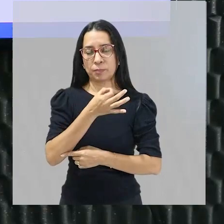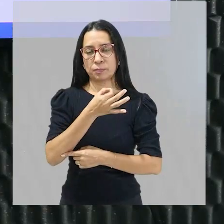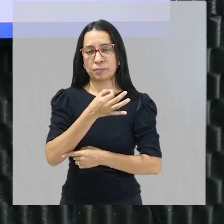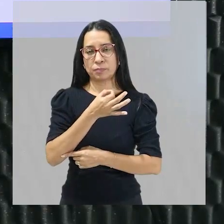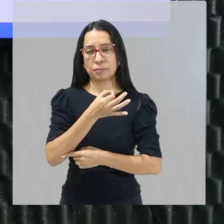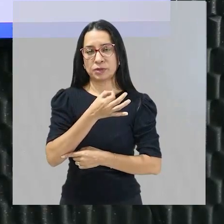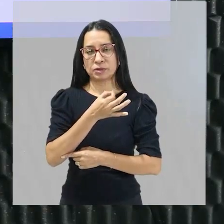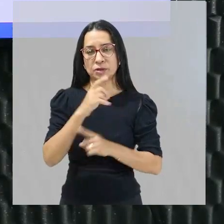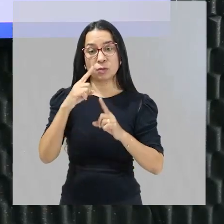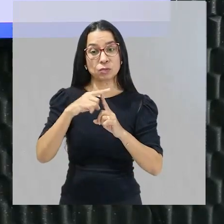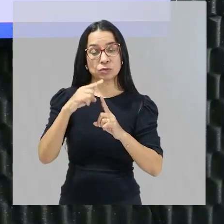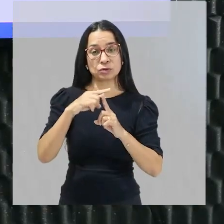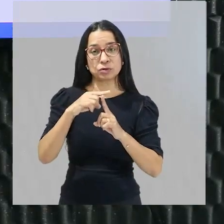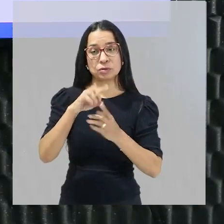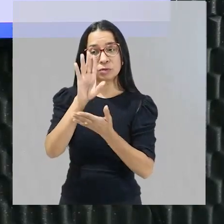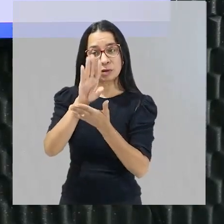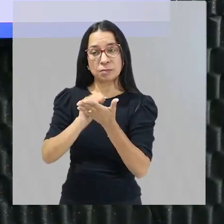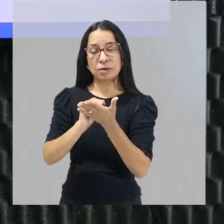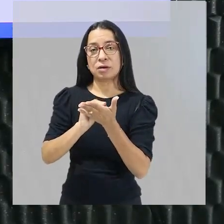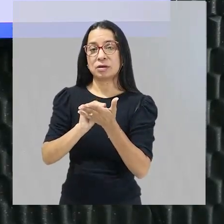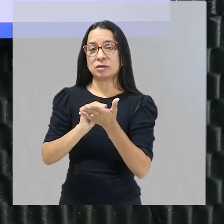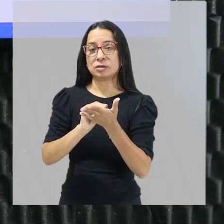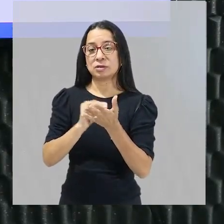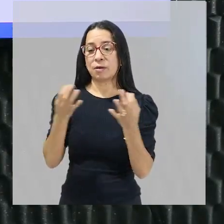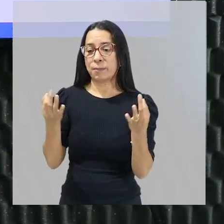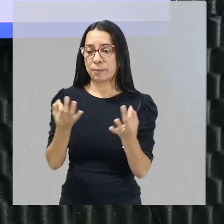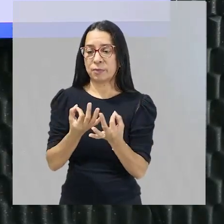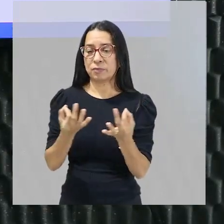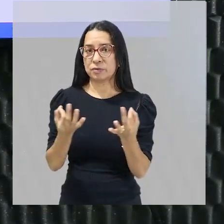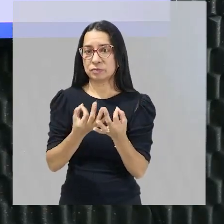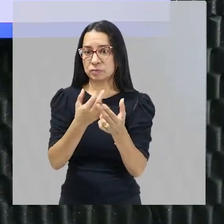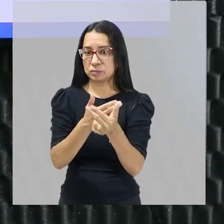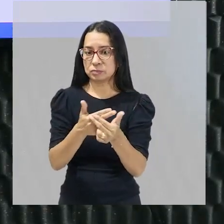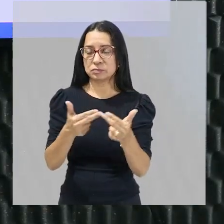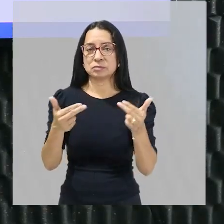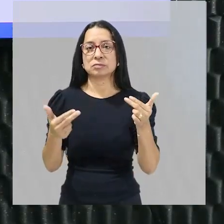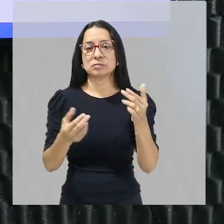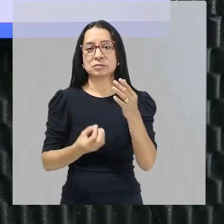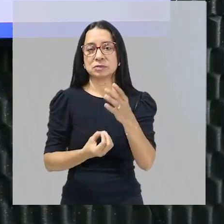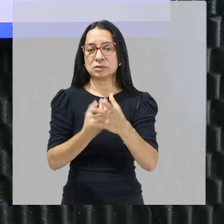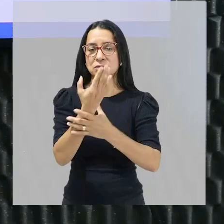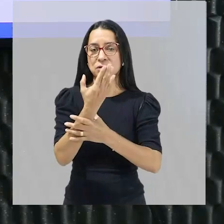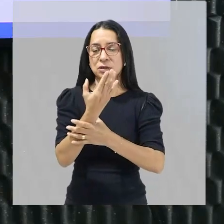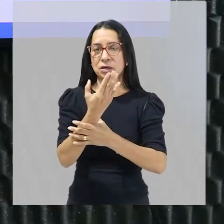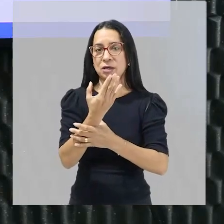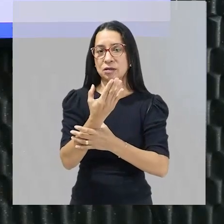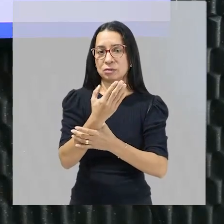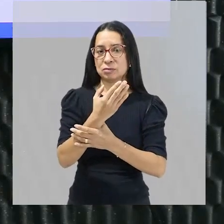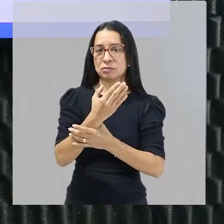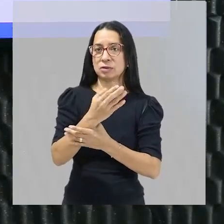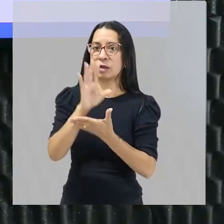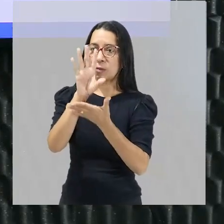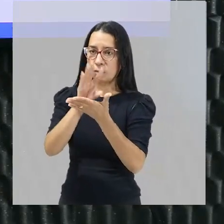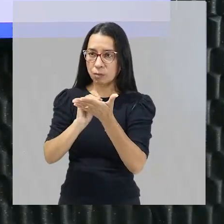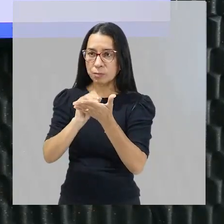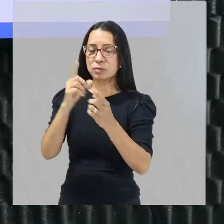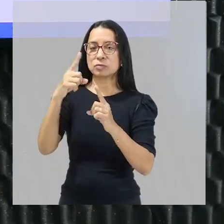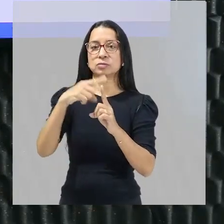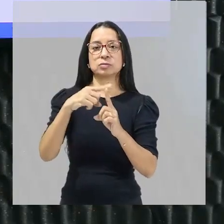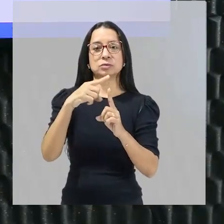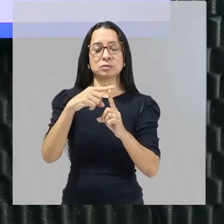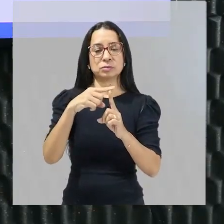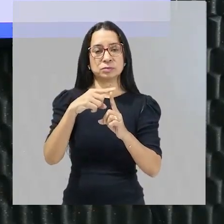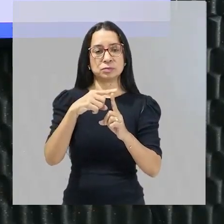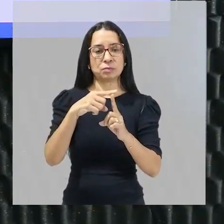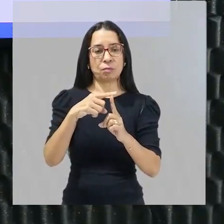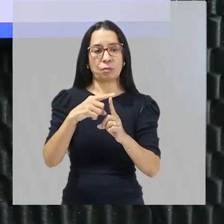o rótulo, a imagem, os elementos que são criados a partir de padrões e que são elevados e